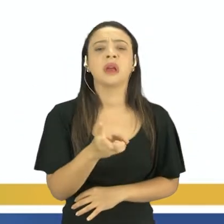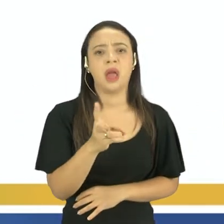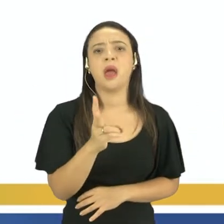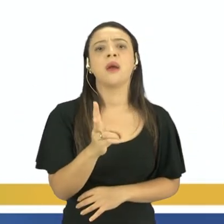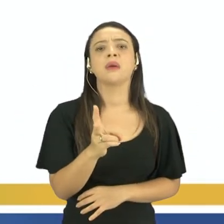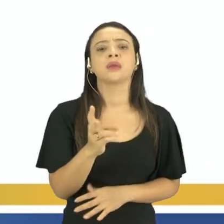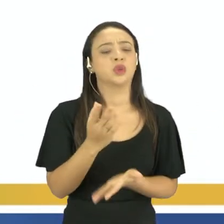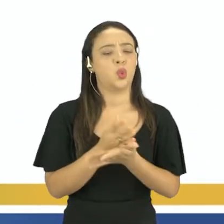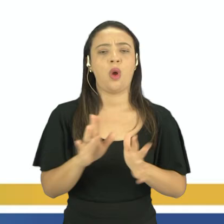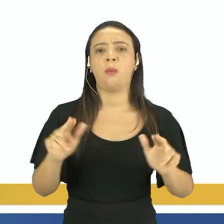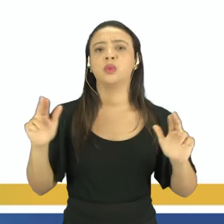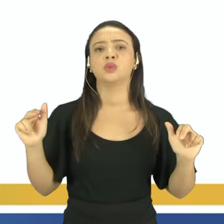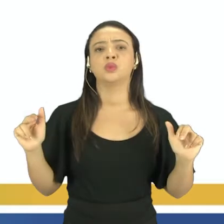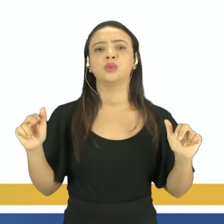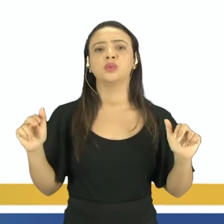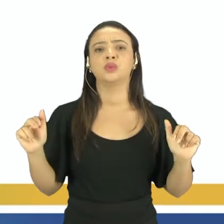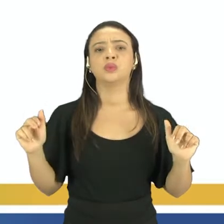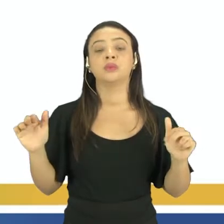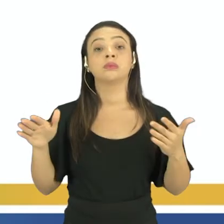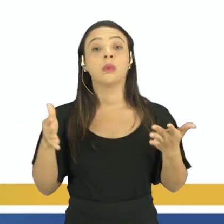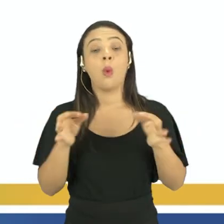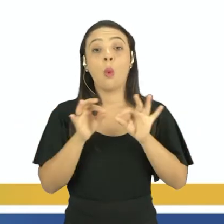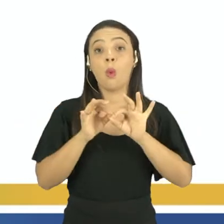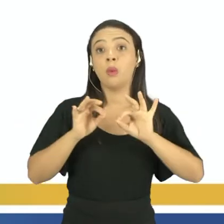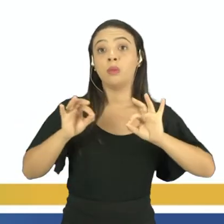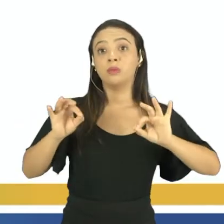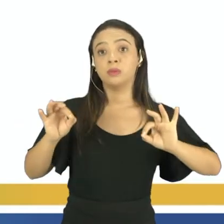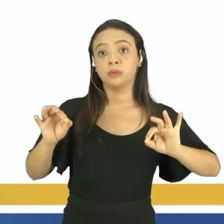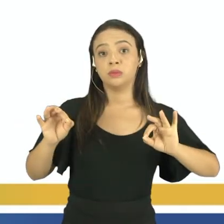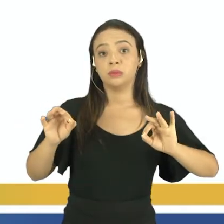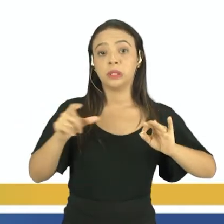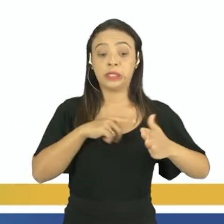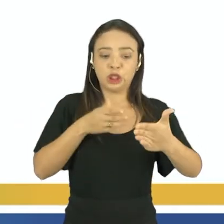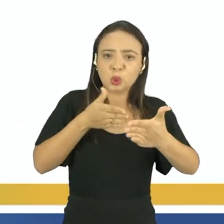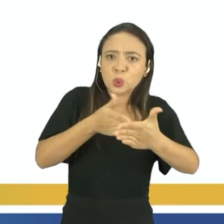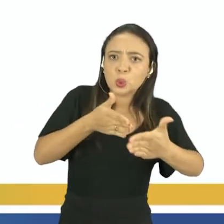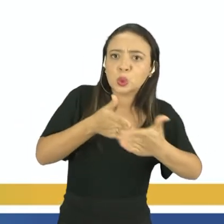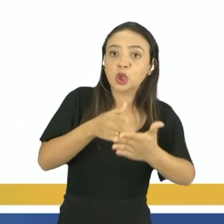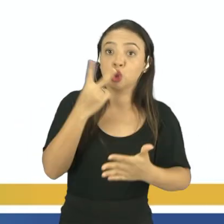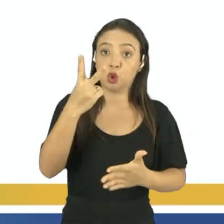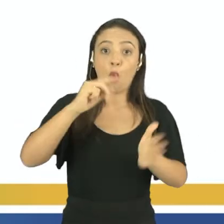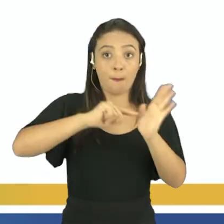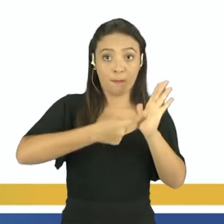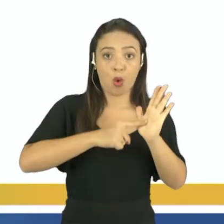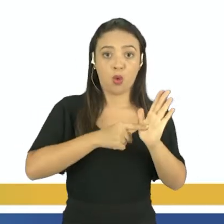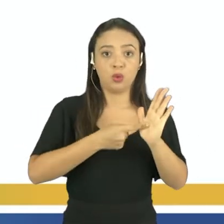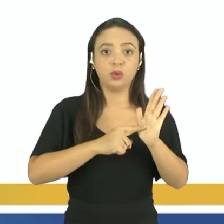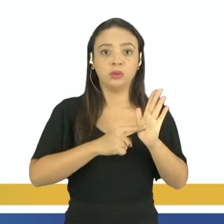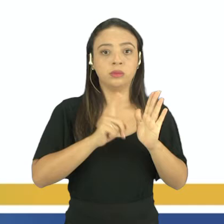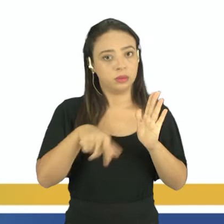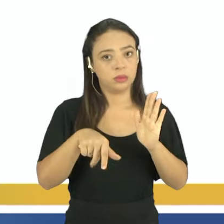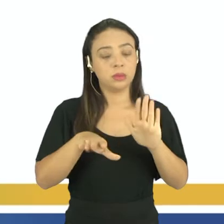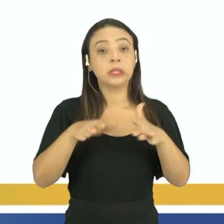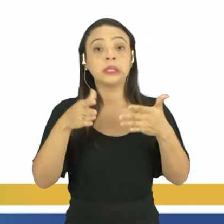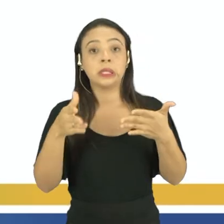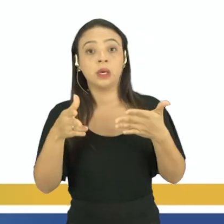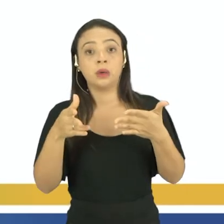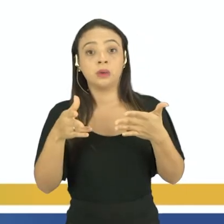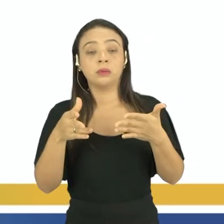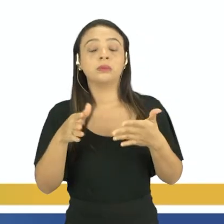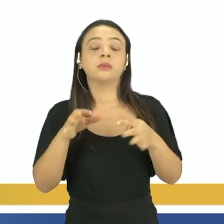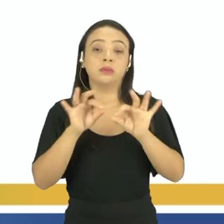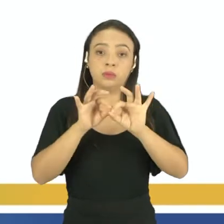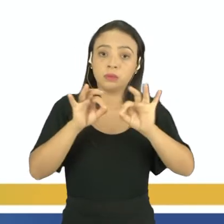falei para vocês anteriormente, o segmento de reta, ele é limitado por dois pontos de uma reta, né? Então, logo, o segmento ele vai